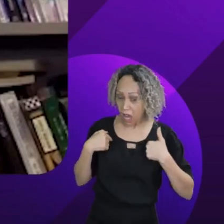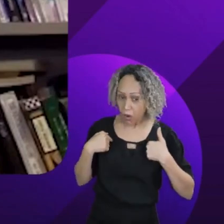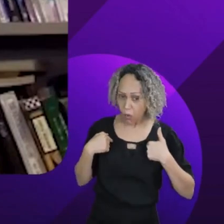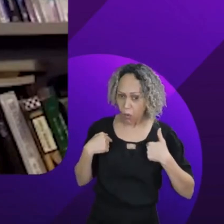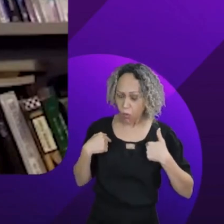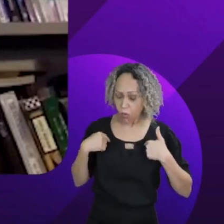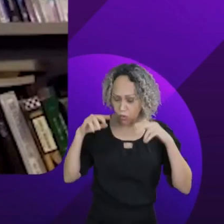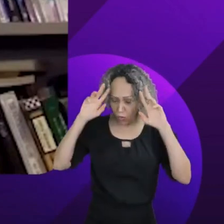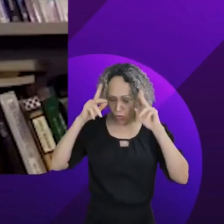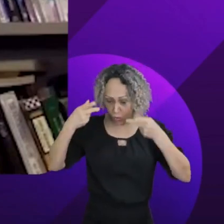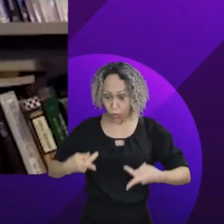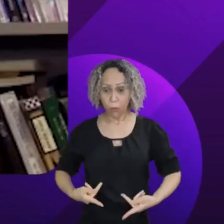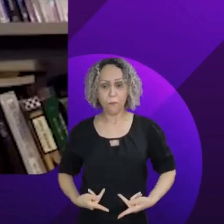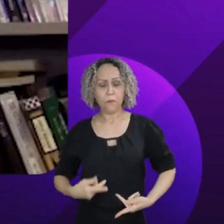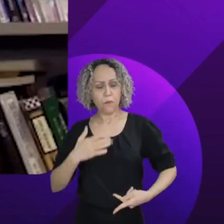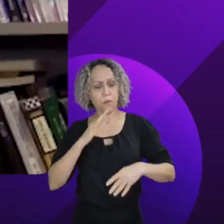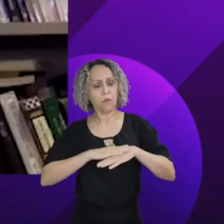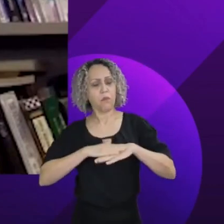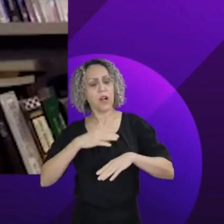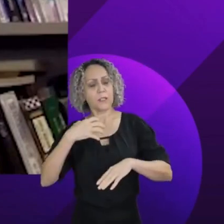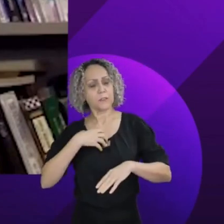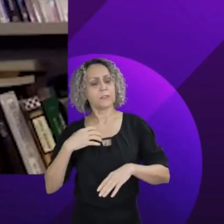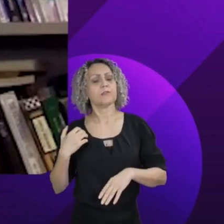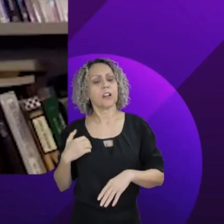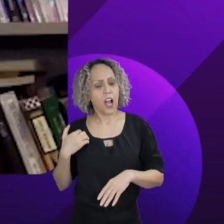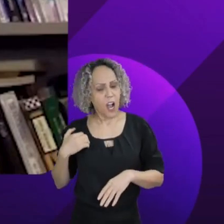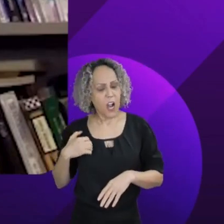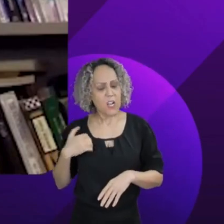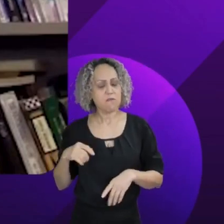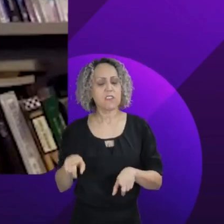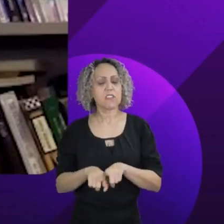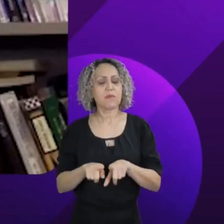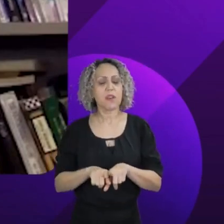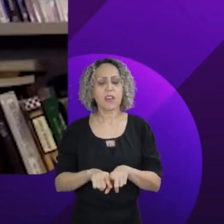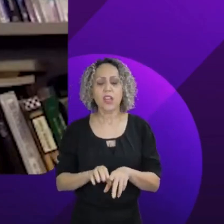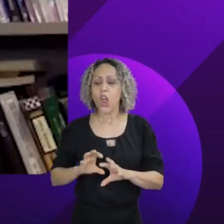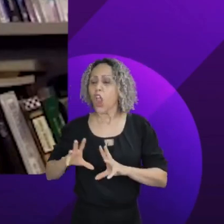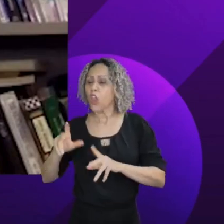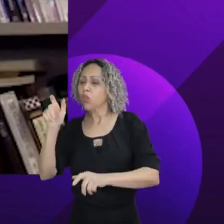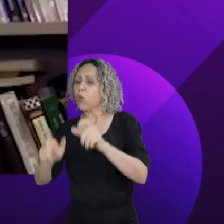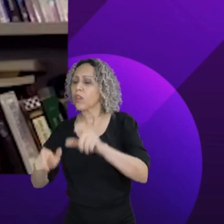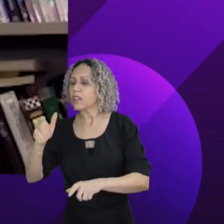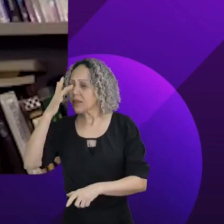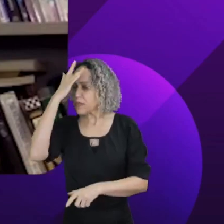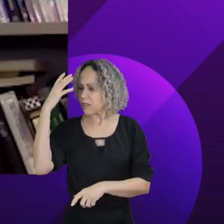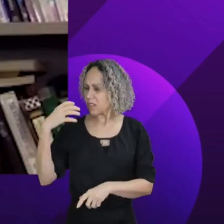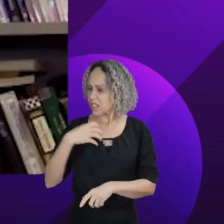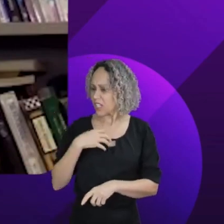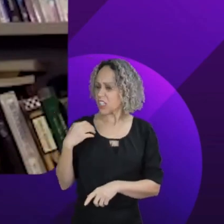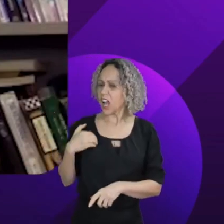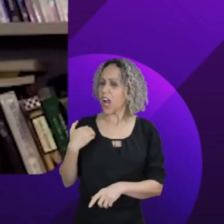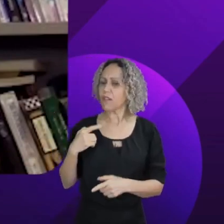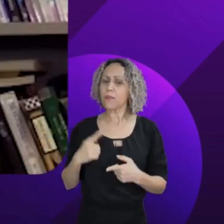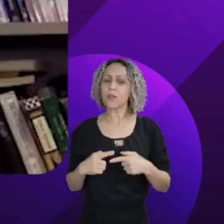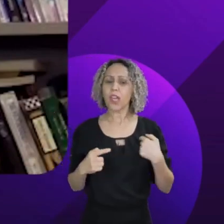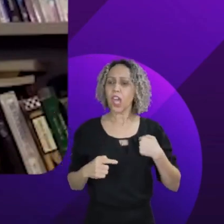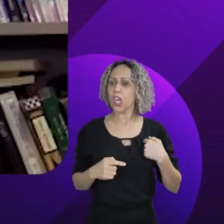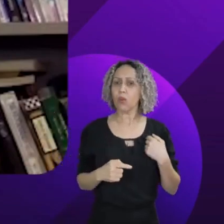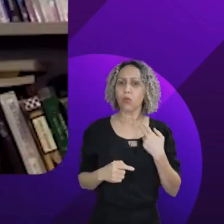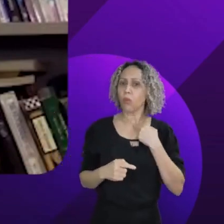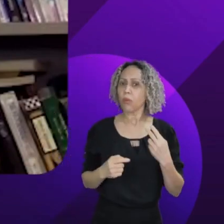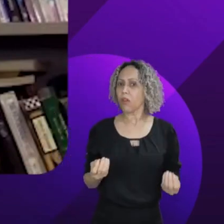de também sentir raiva, todos sentem, né? Por que é que eu não posso sentir? Por que é que eu não posso me